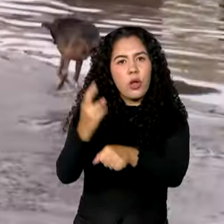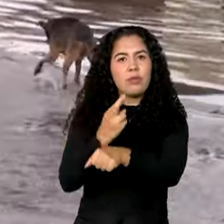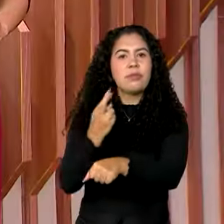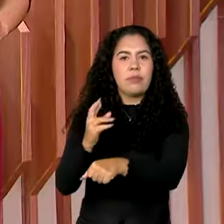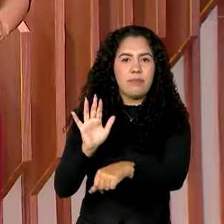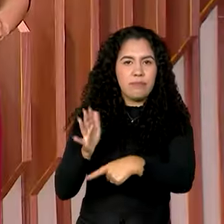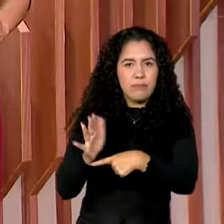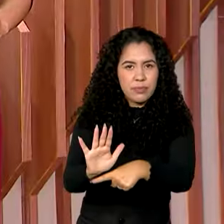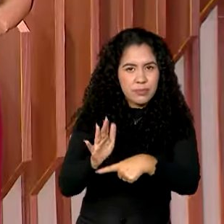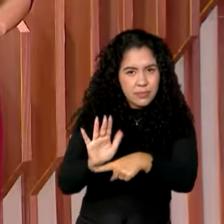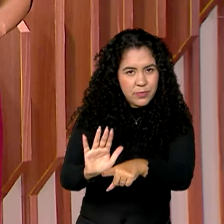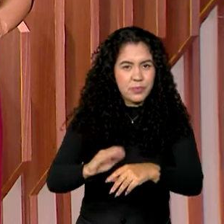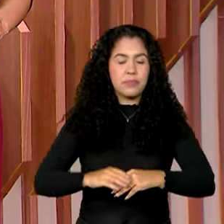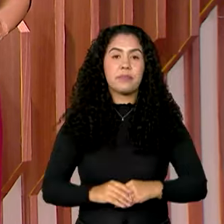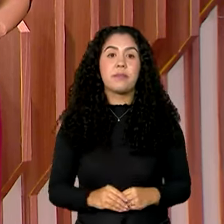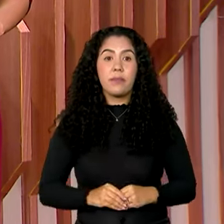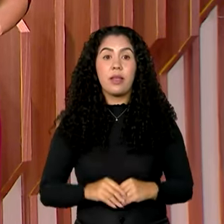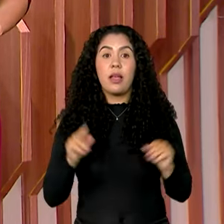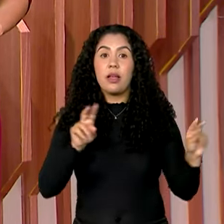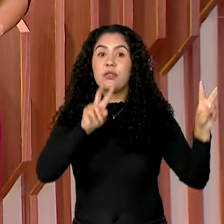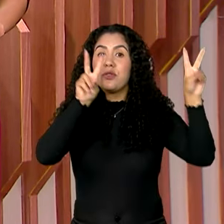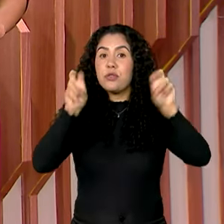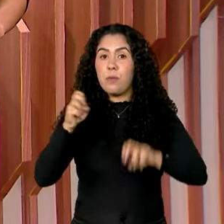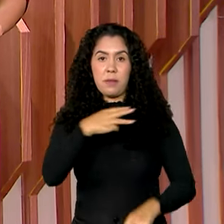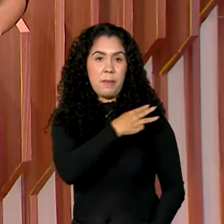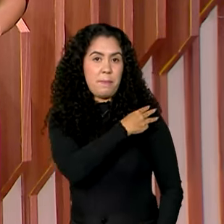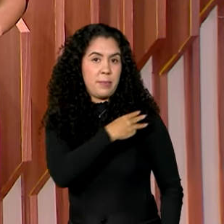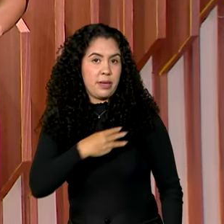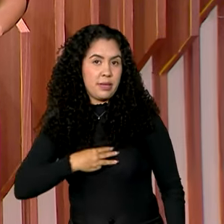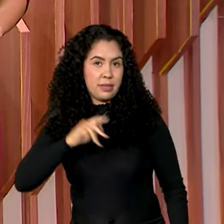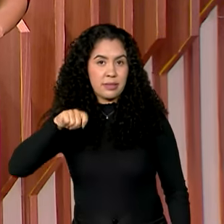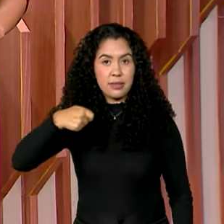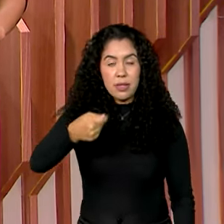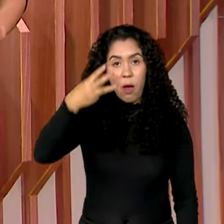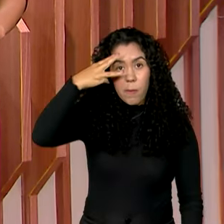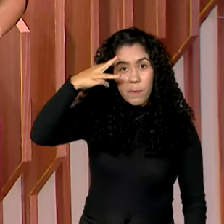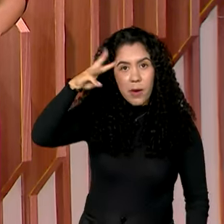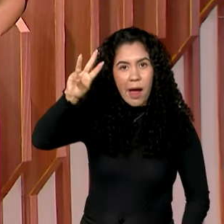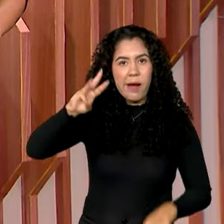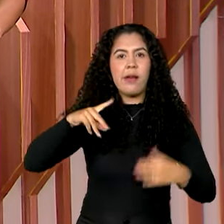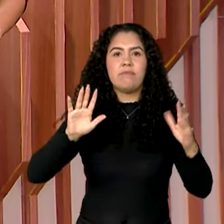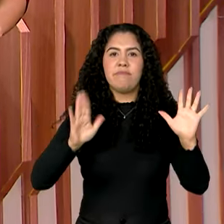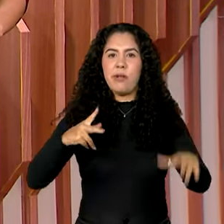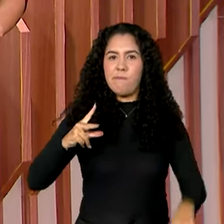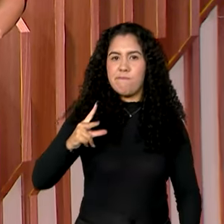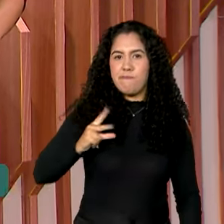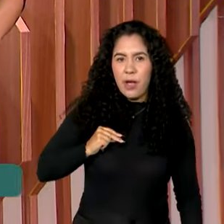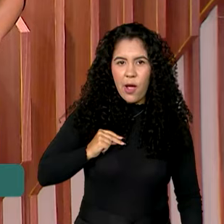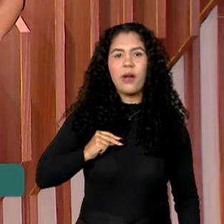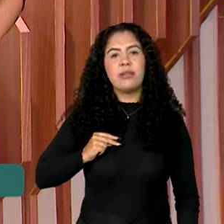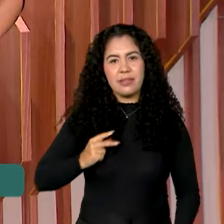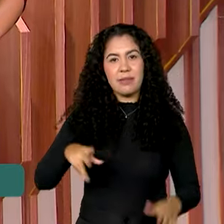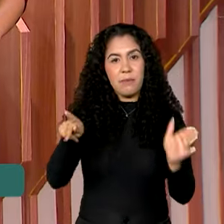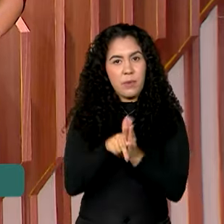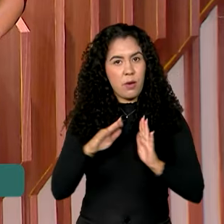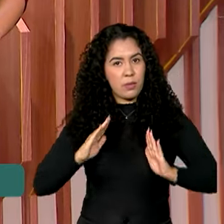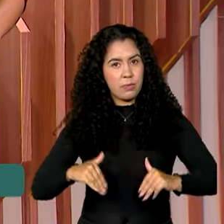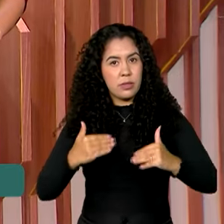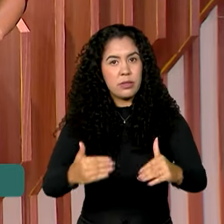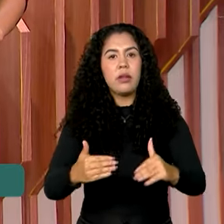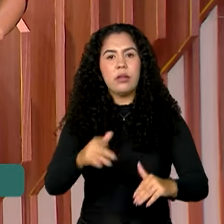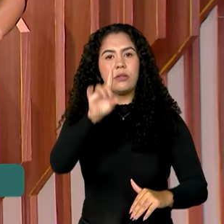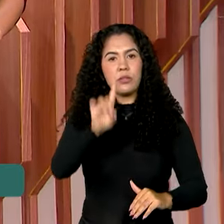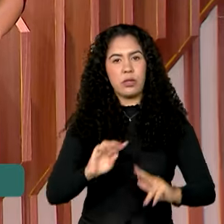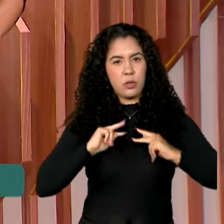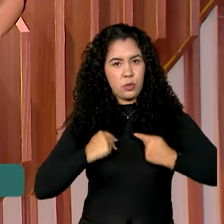Reconstrução. Macaé Evaristo tomou posse como ministra dos Direitos Humanos e da Cidadania. A